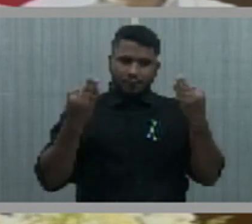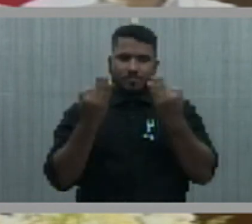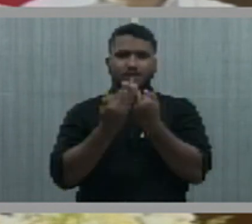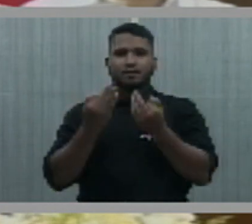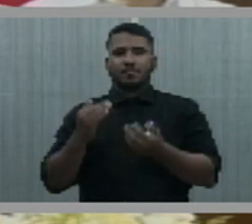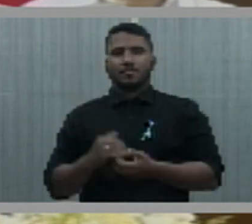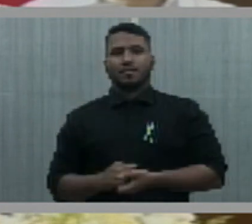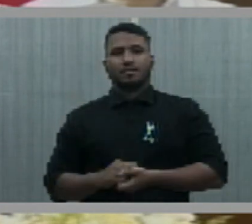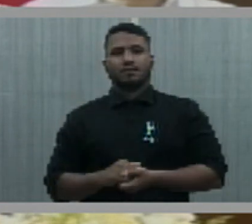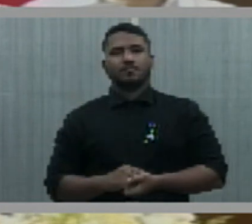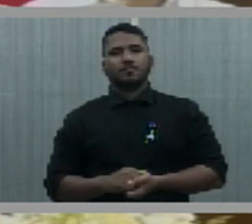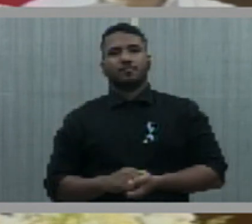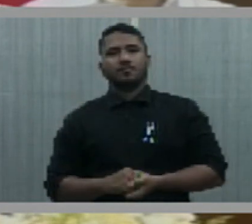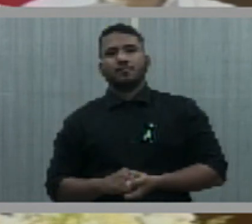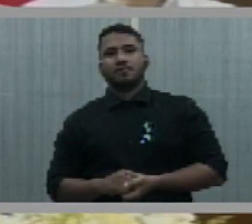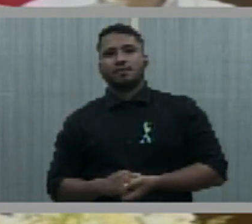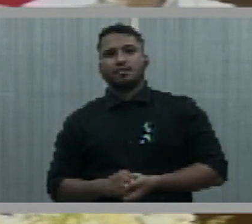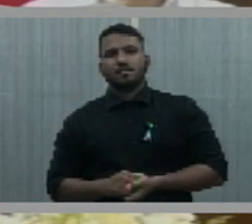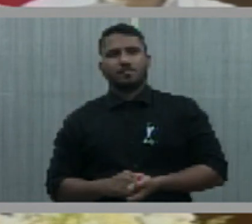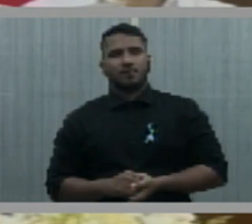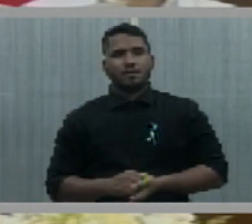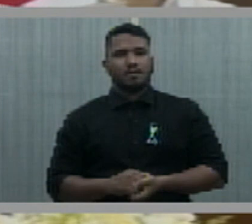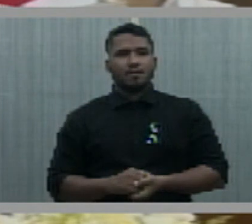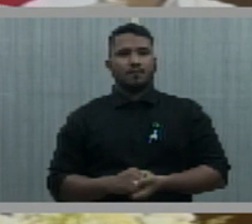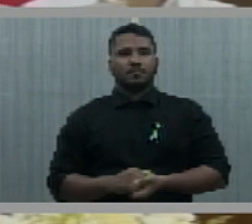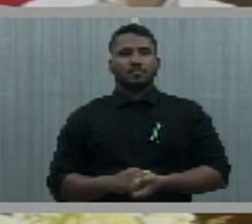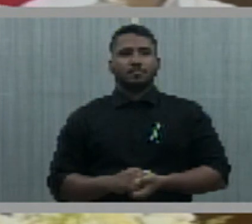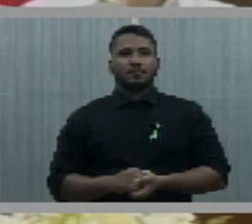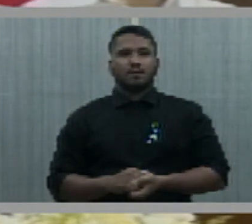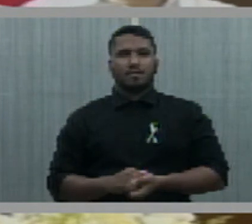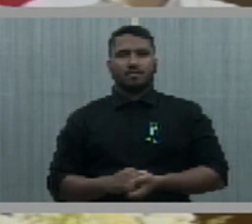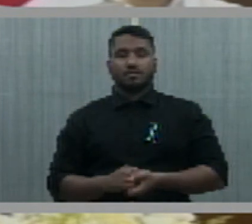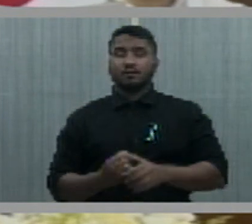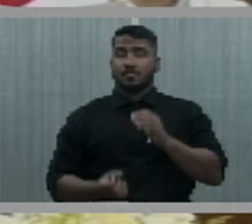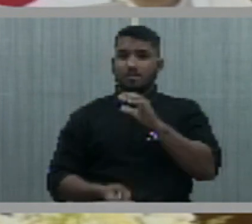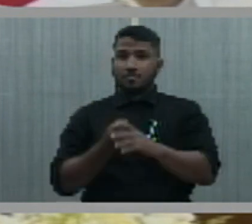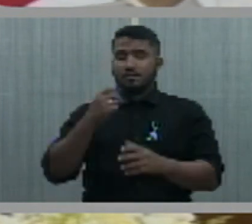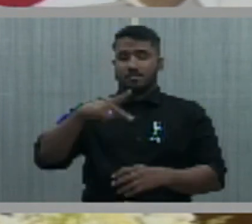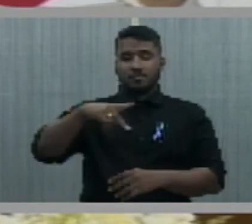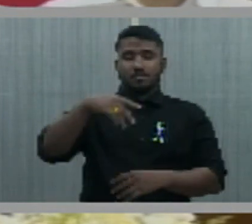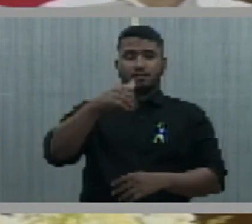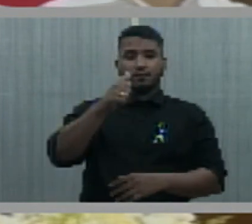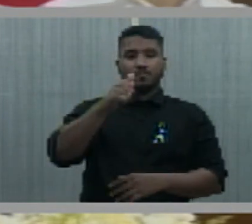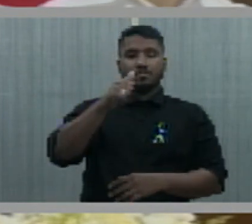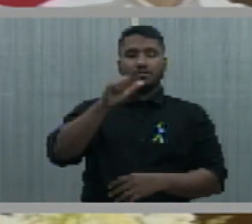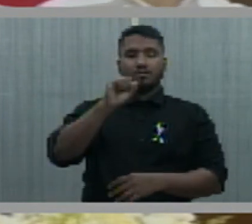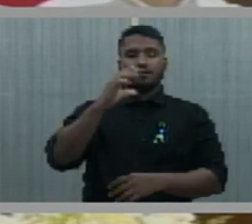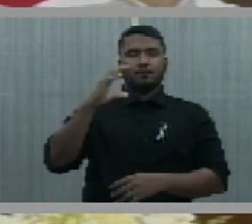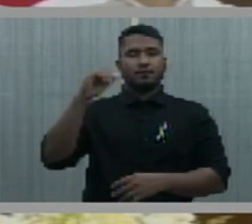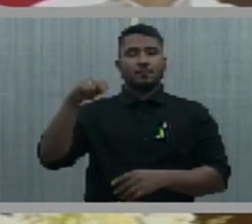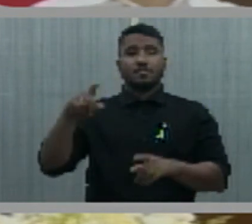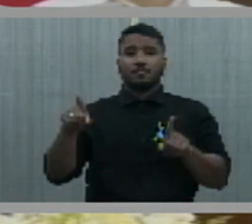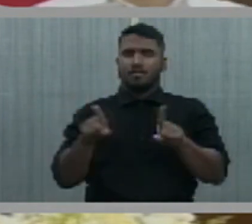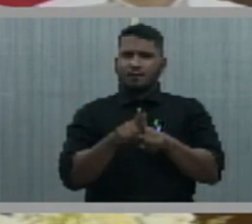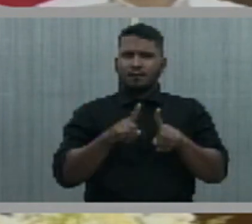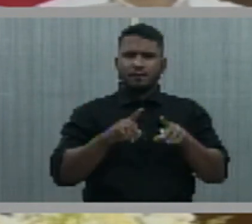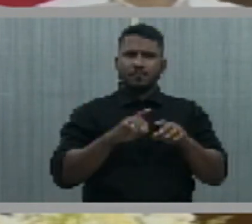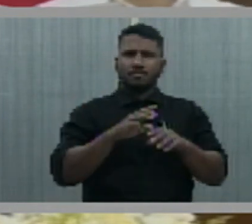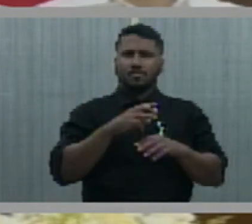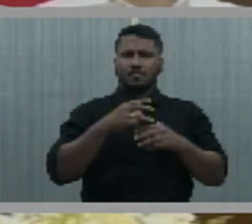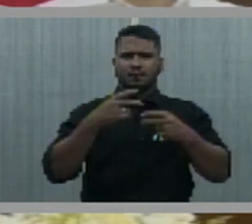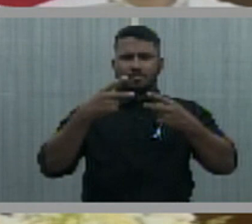Criou a PASCOM, com suas mídias, sites,